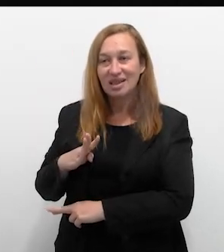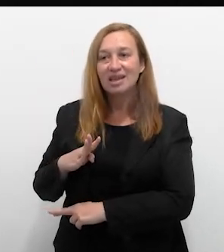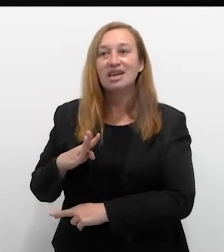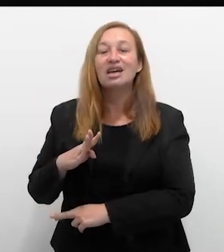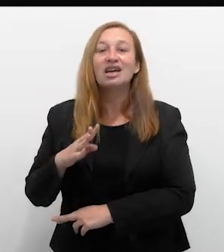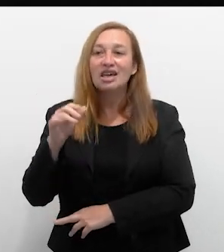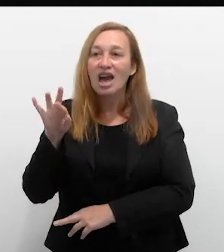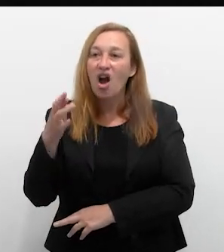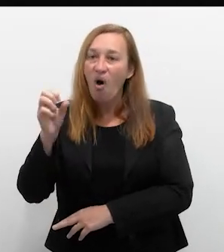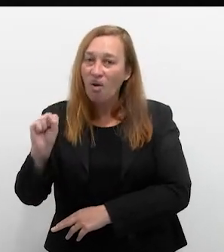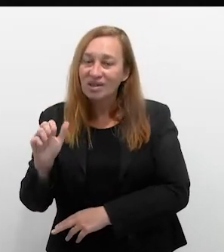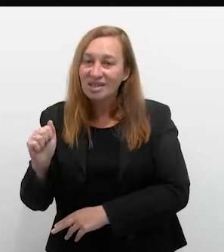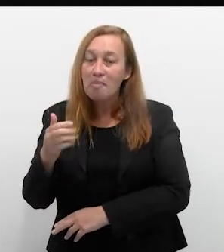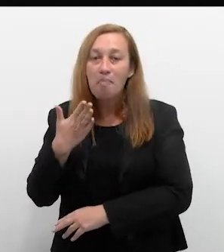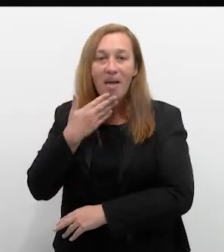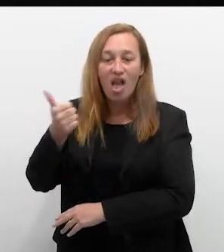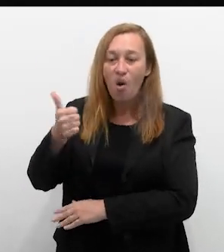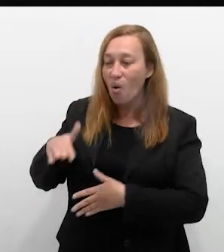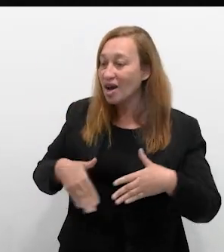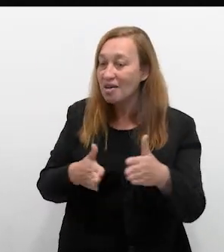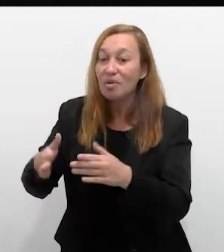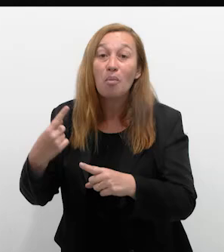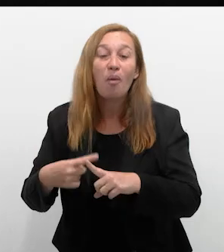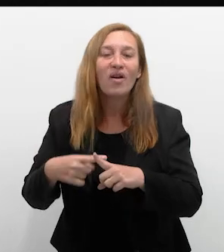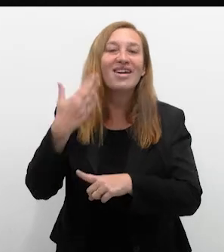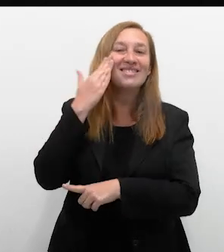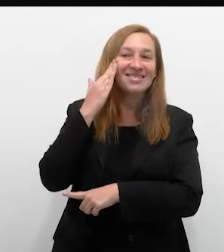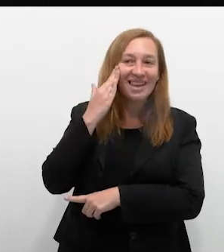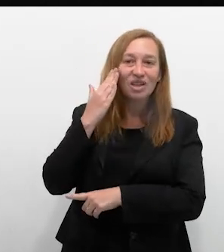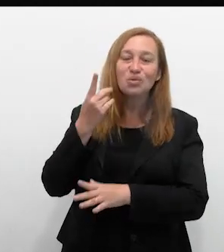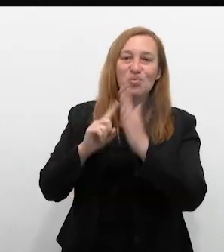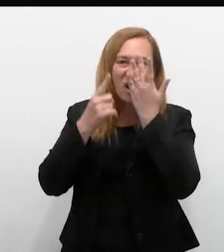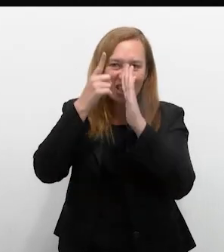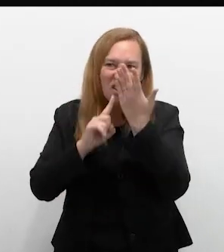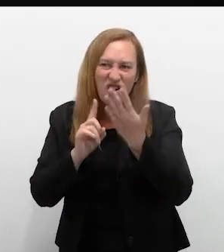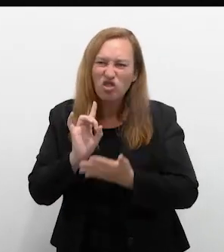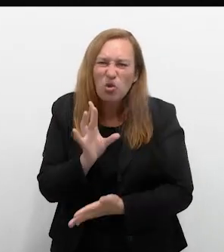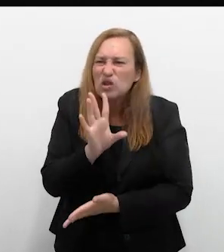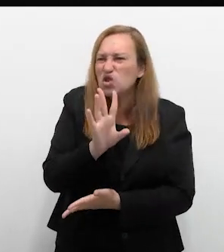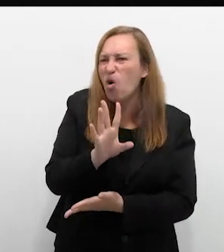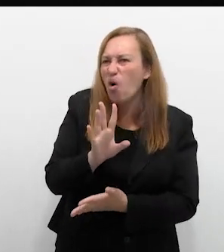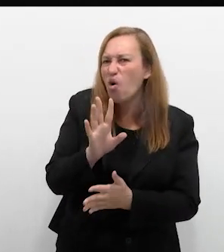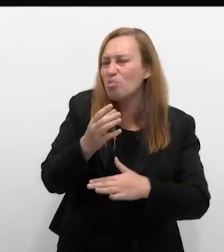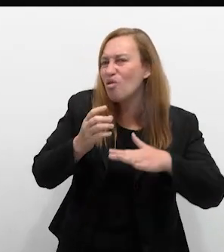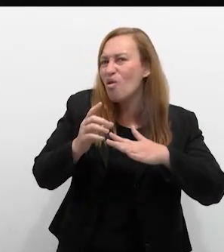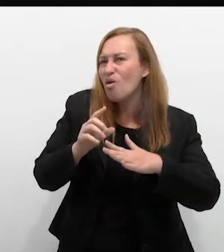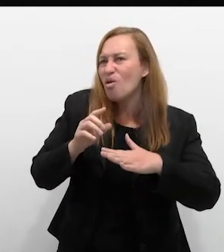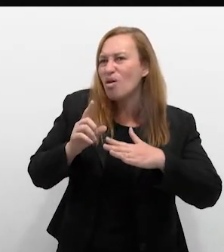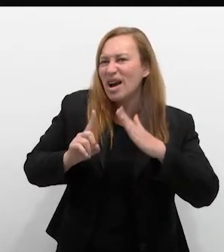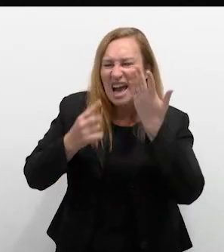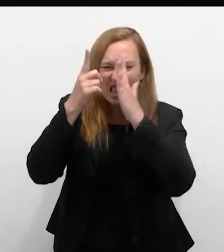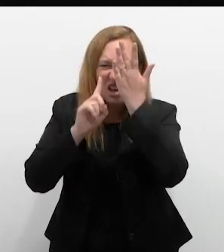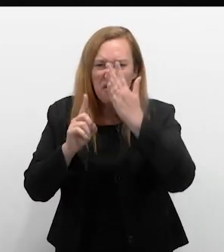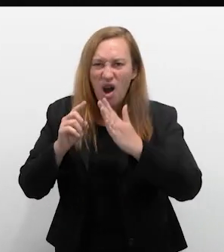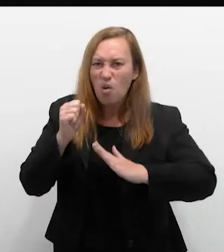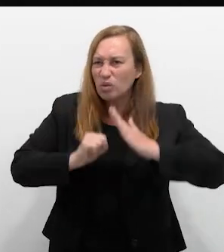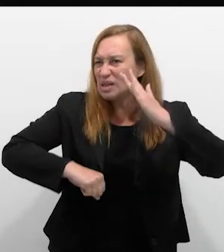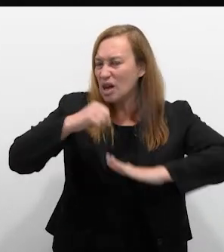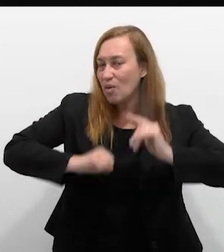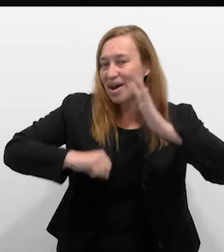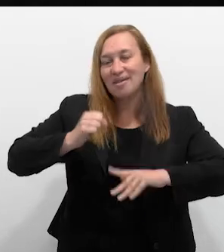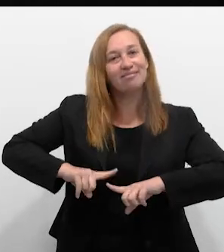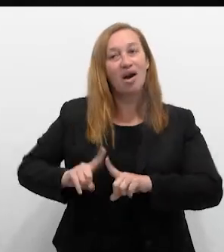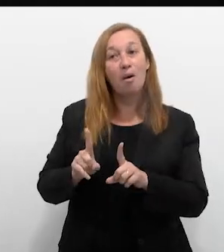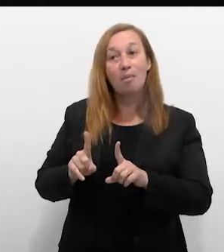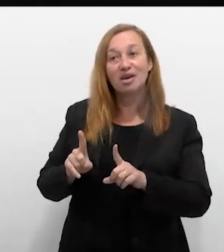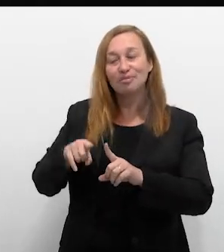argumento para convencer o Salgueiro de que a Rosa era o melhor caminho. Porque a gente entende esse carnaval não só como um carnaval para o Salgueiro, mas um